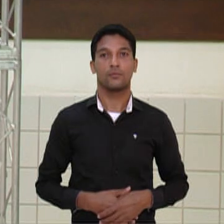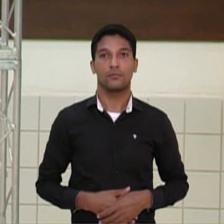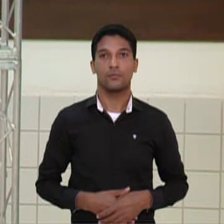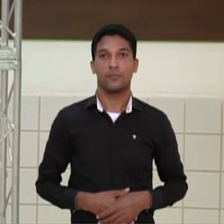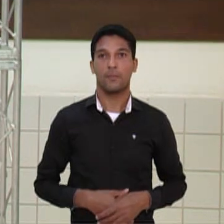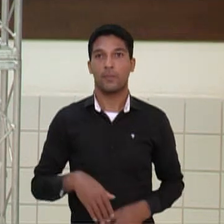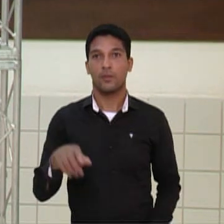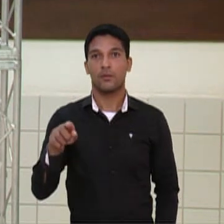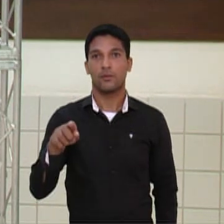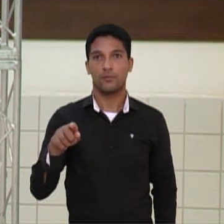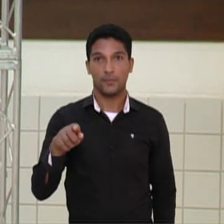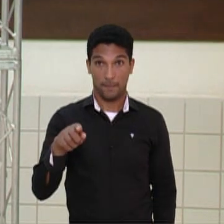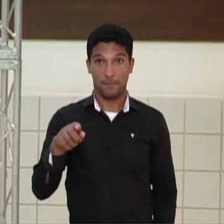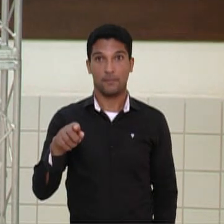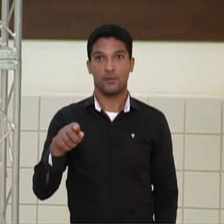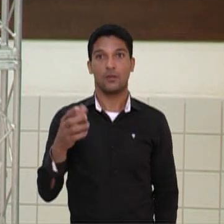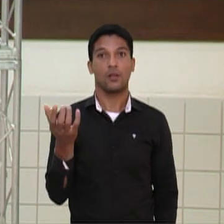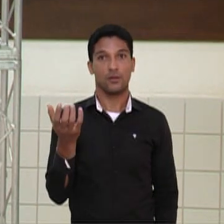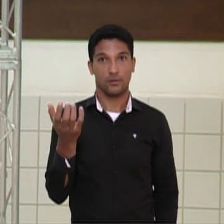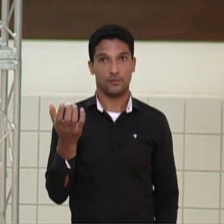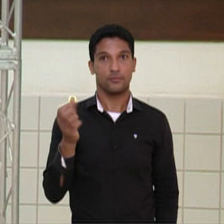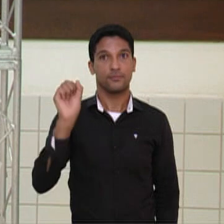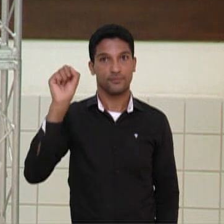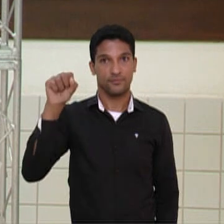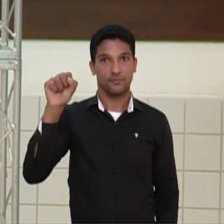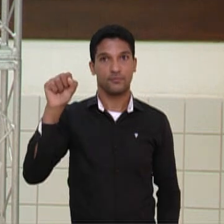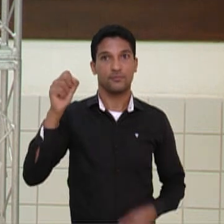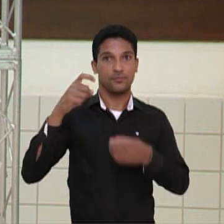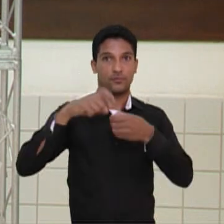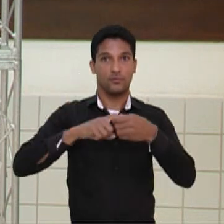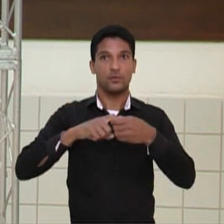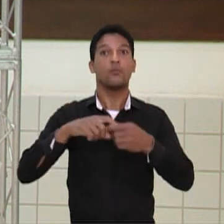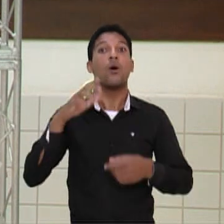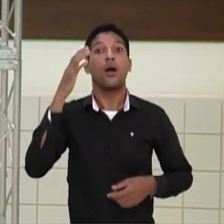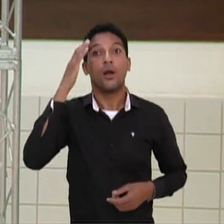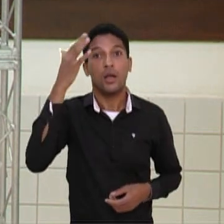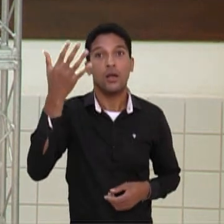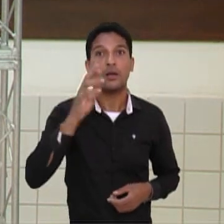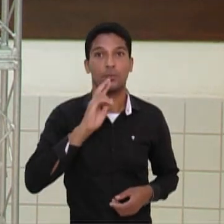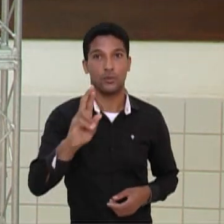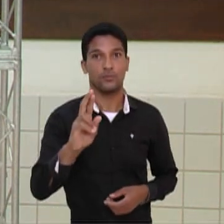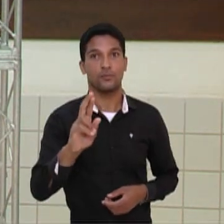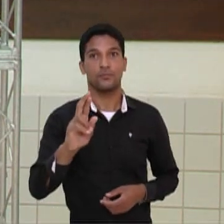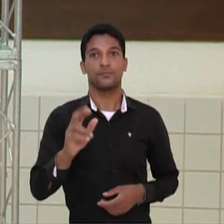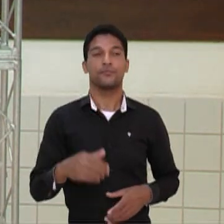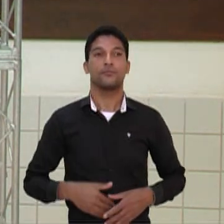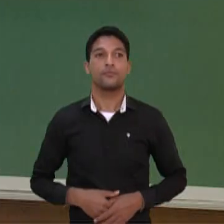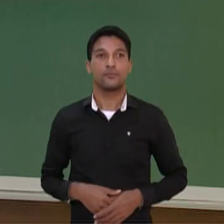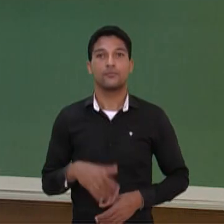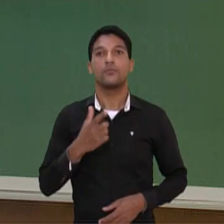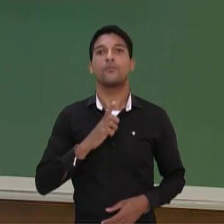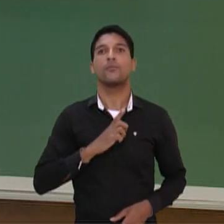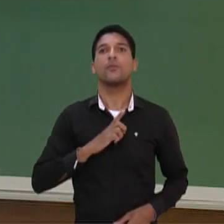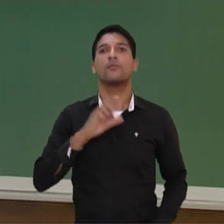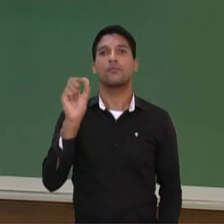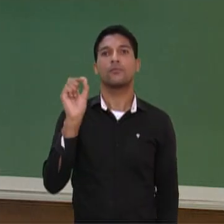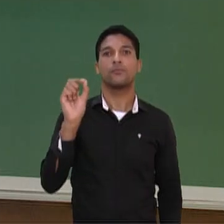E aí, gente? Agora sim nós voltamos com a resolução do exercício, certo? O que eu tenho aqui? Ó?